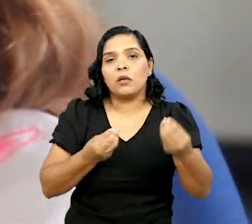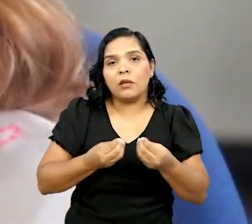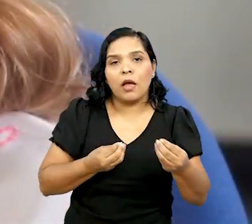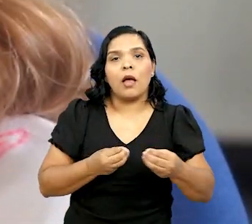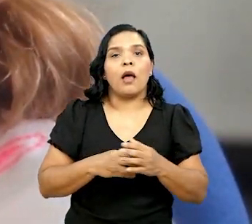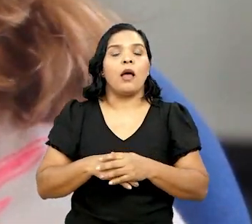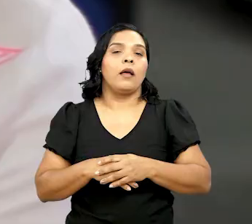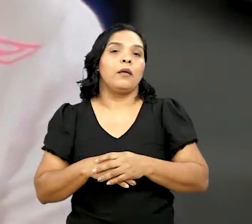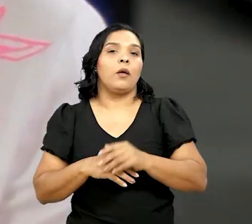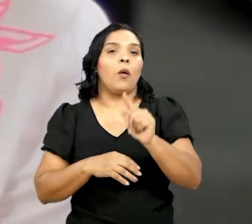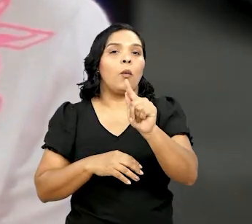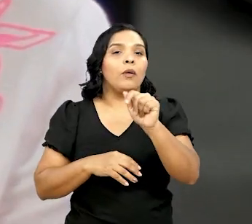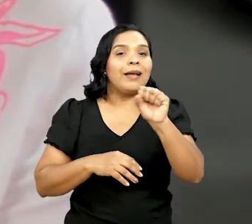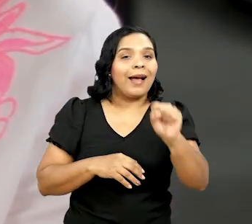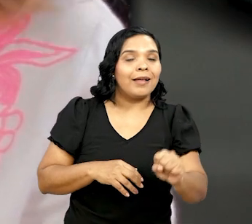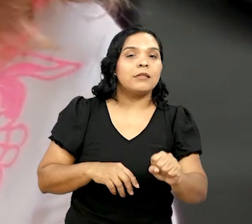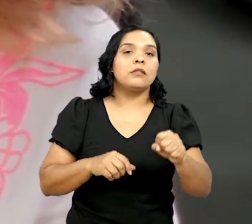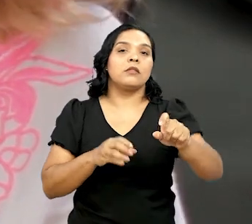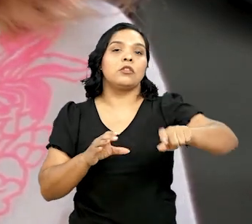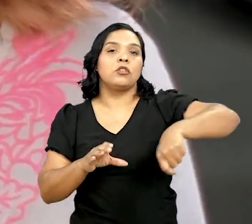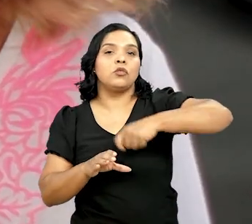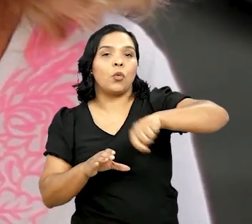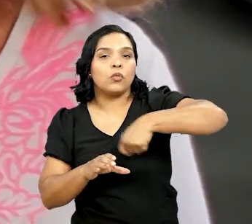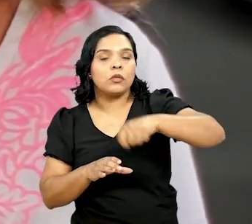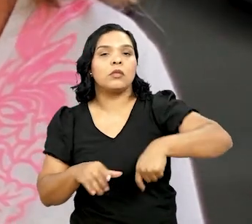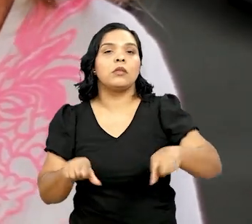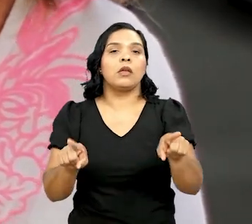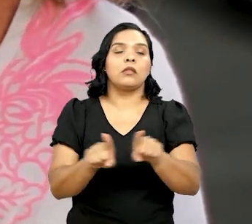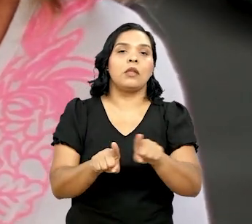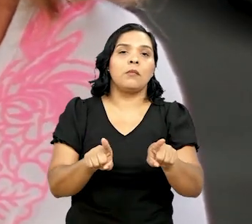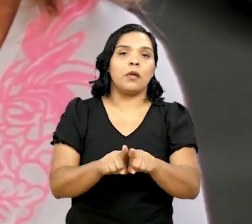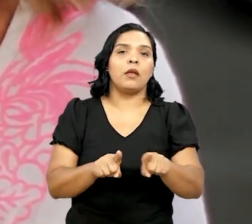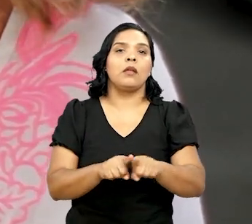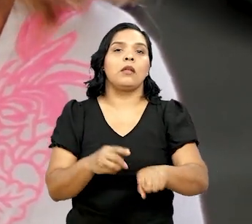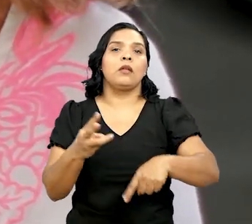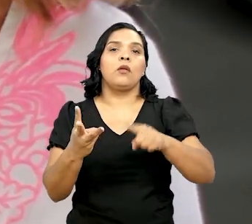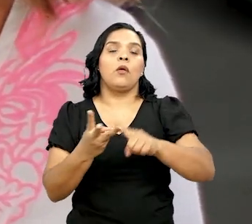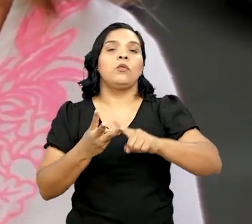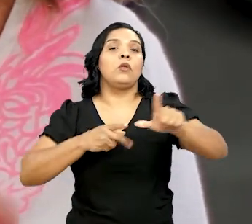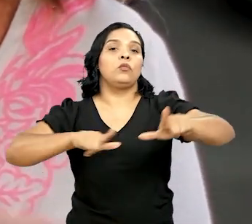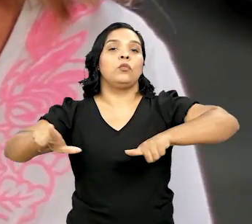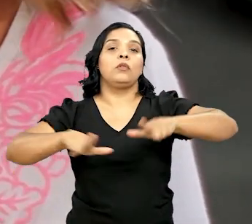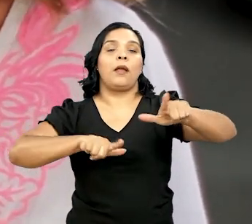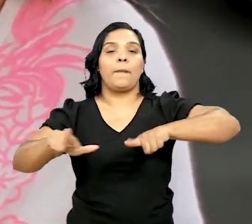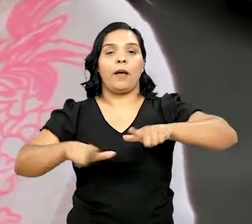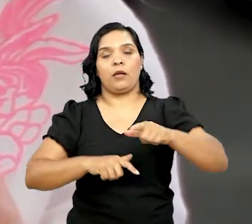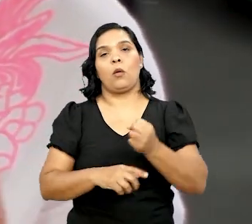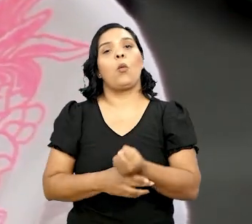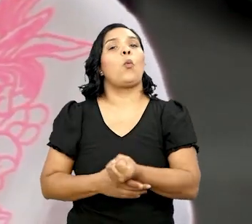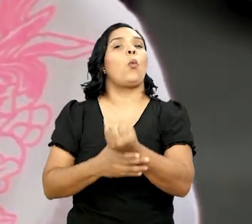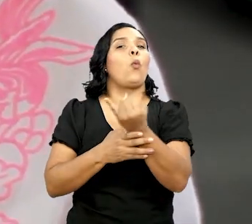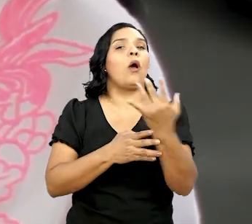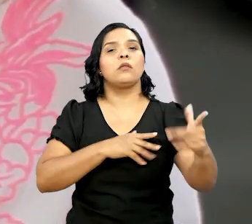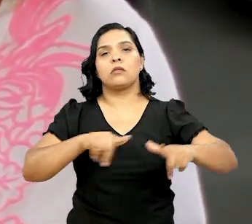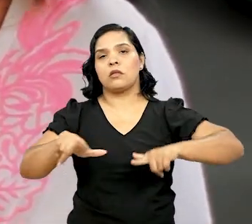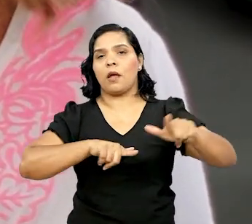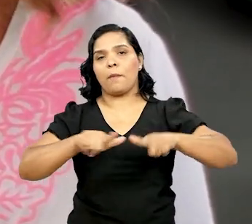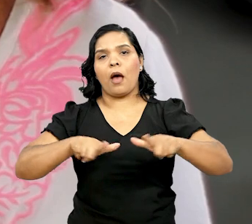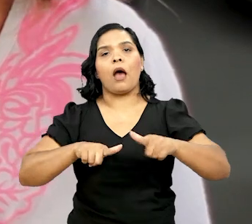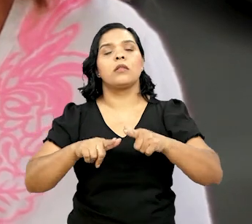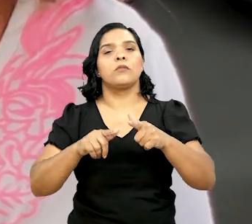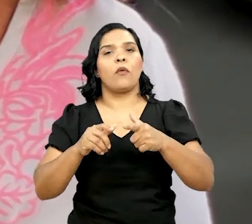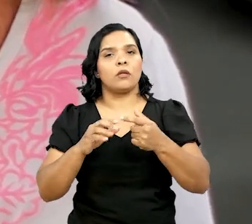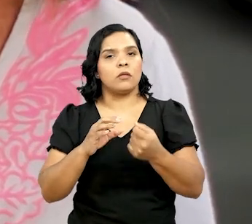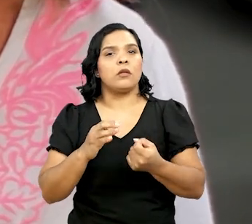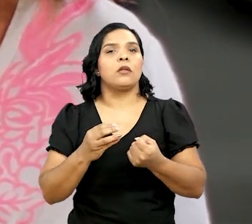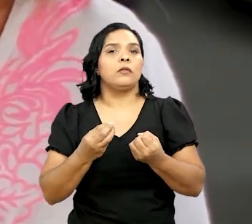gasolina, do gás de cozinha. E outra dimensão é do mercado de trabalho. Quantos empregos foram